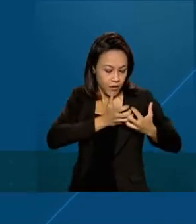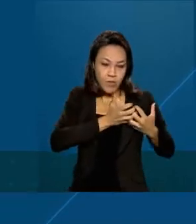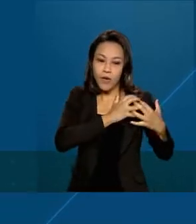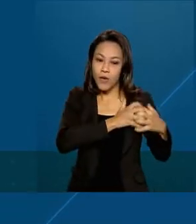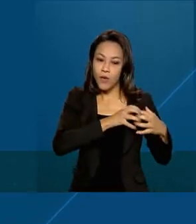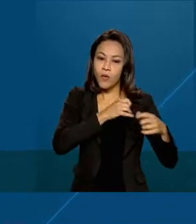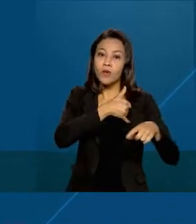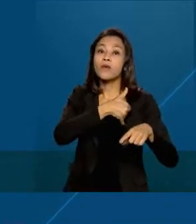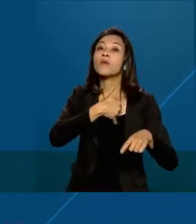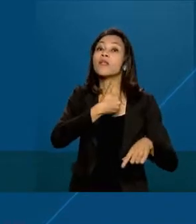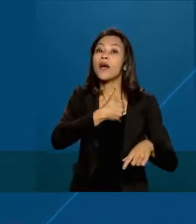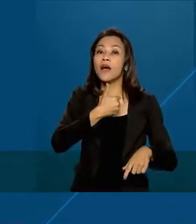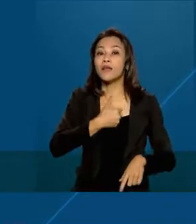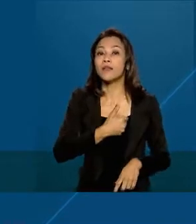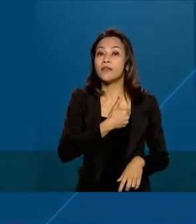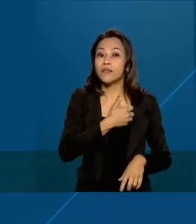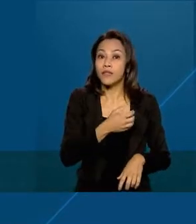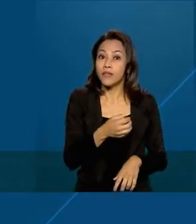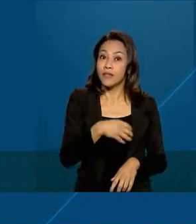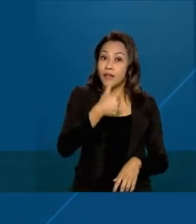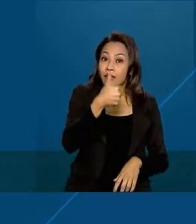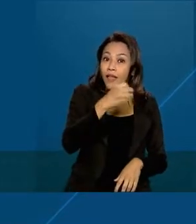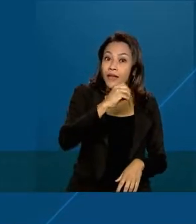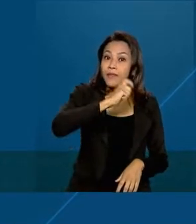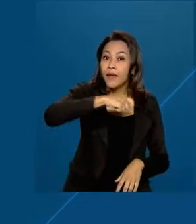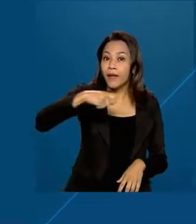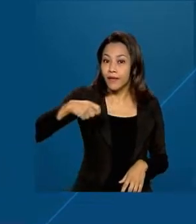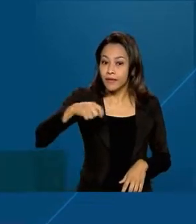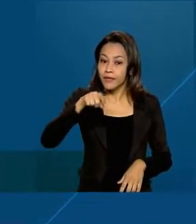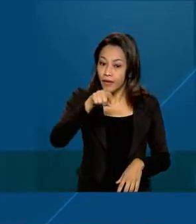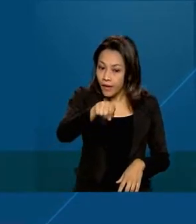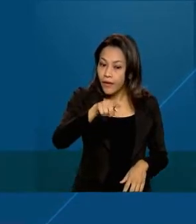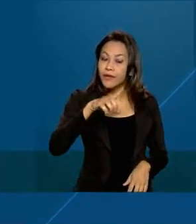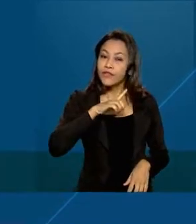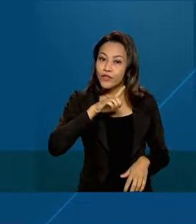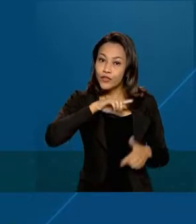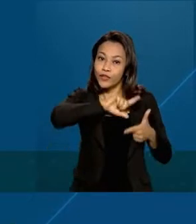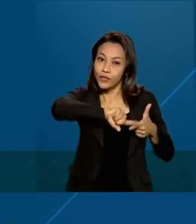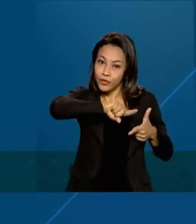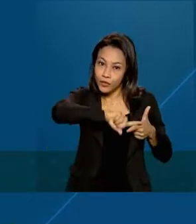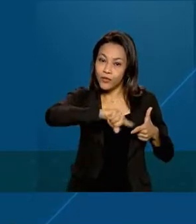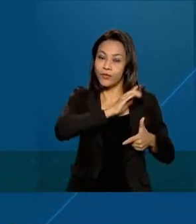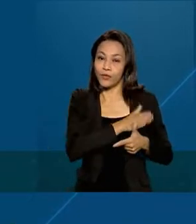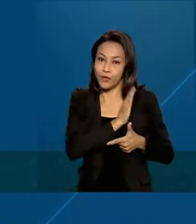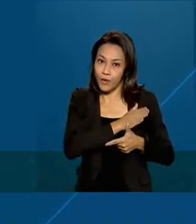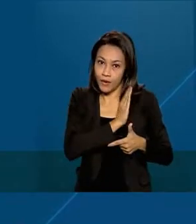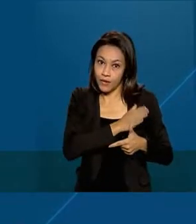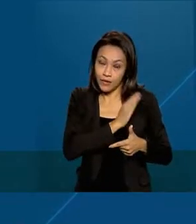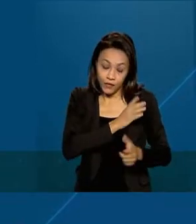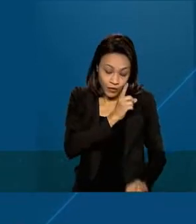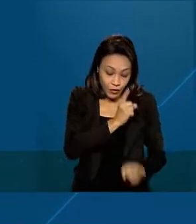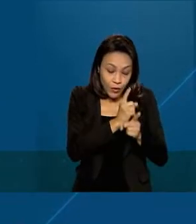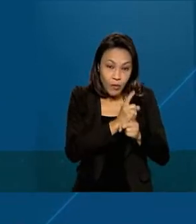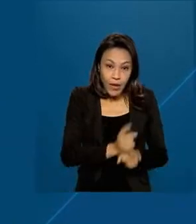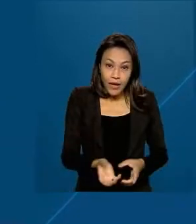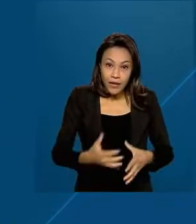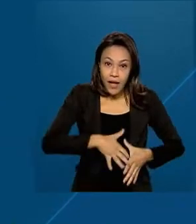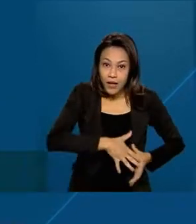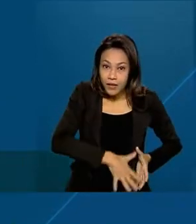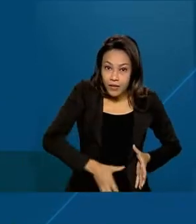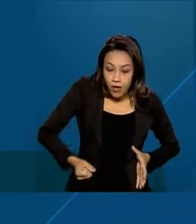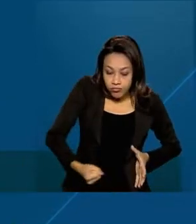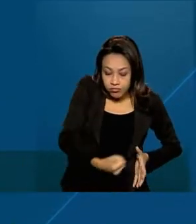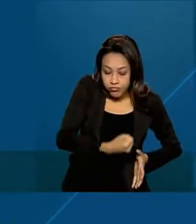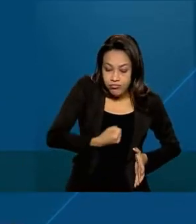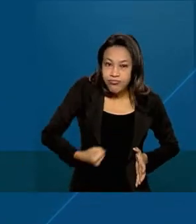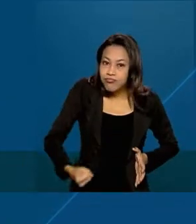Vamos agora falar de saúde. O assunto de saúde de hoje fala sobre transplante de órgãos. Queremos lembrar que você